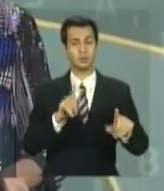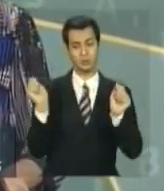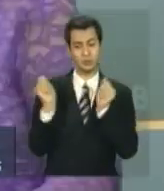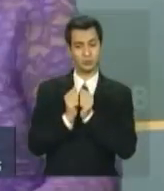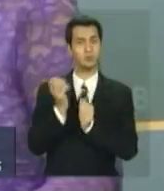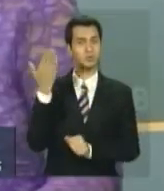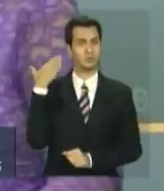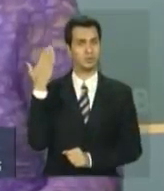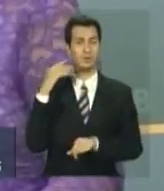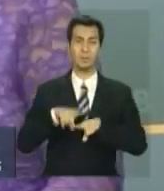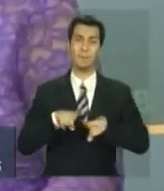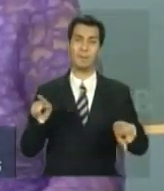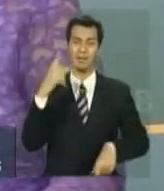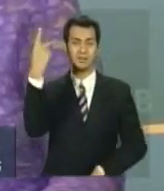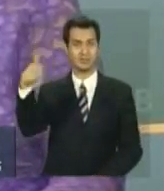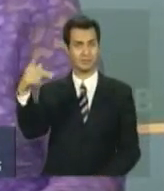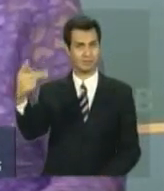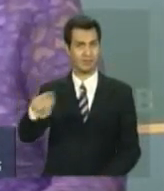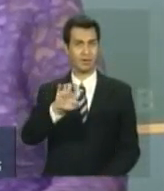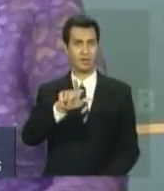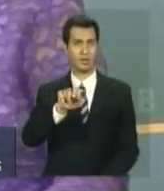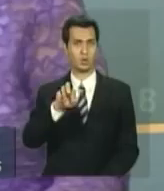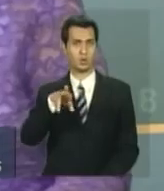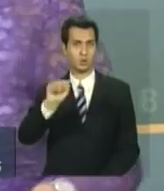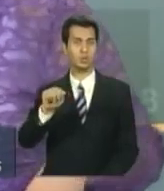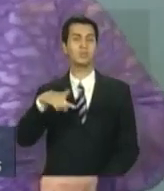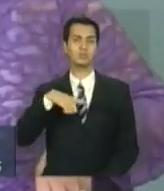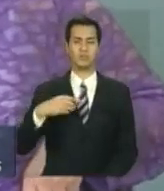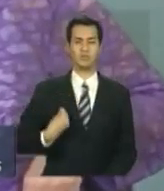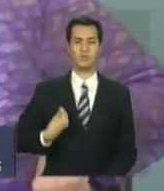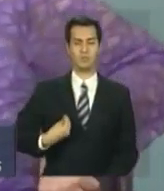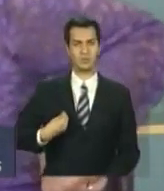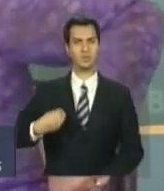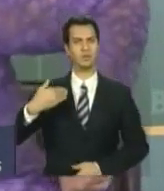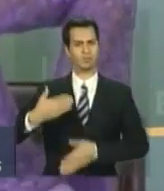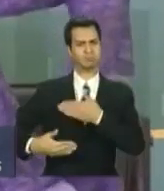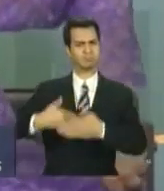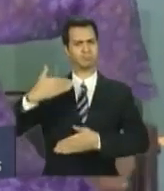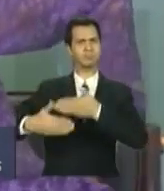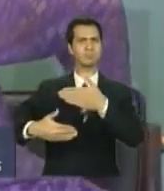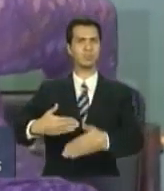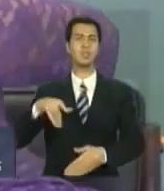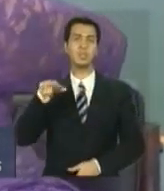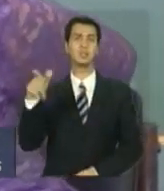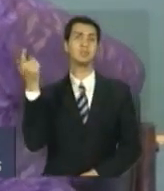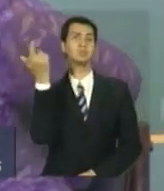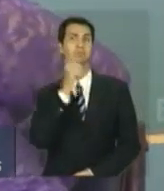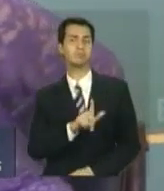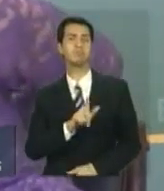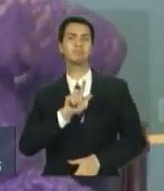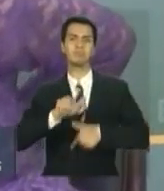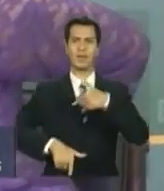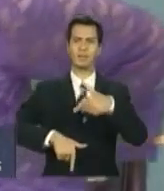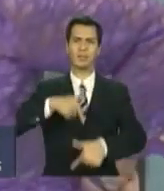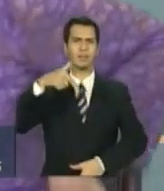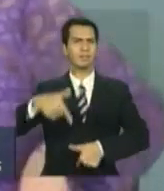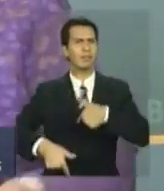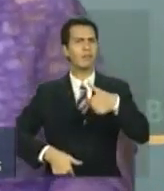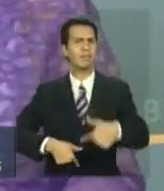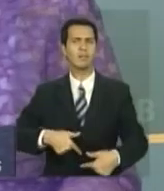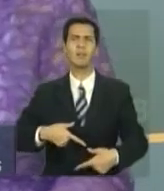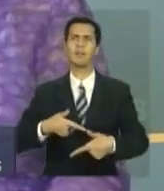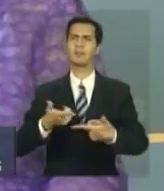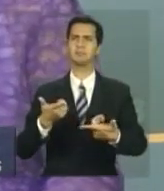a sua vida, como cada um de nós teve de fazê-lo. Conquistou seus espaços e foi